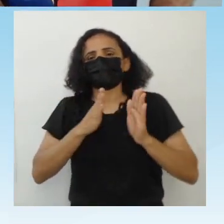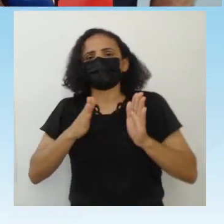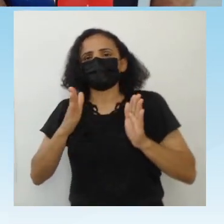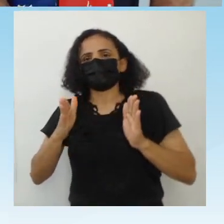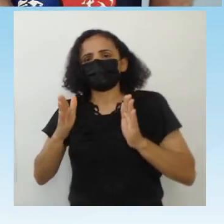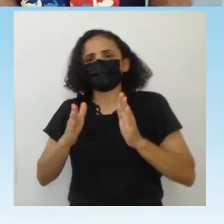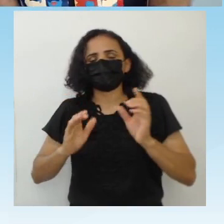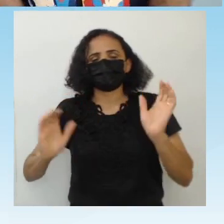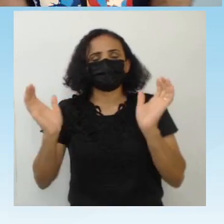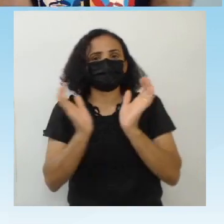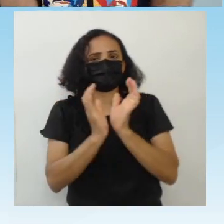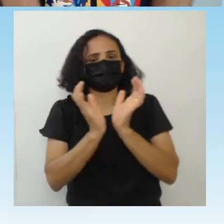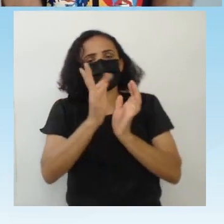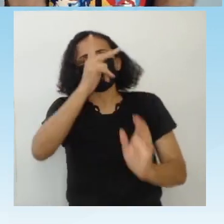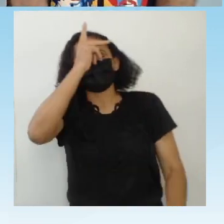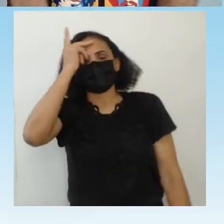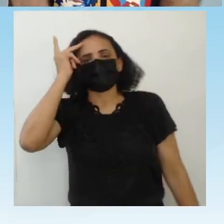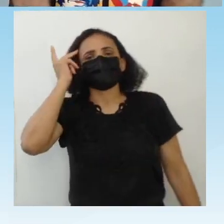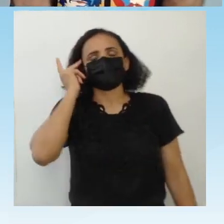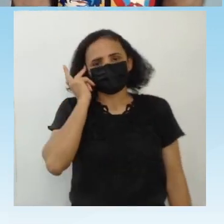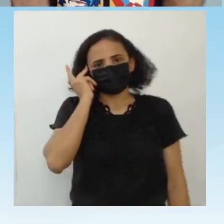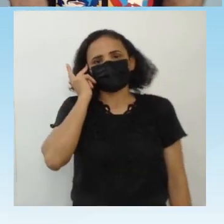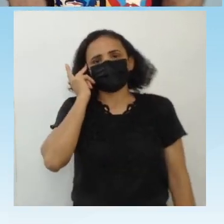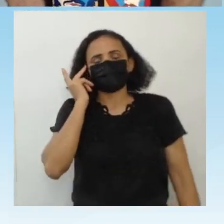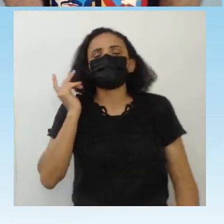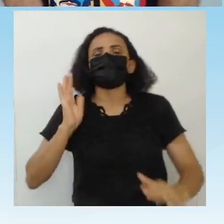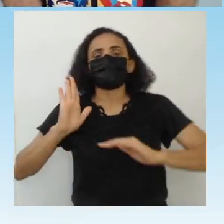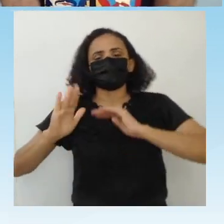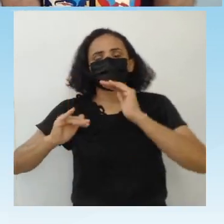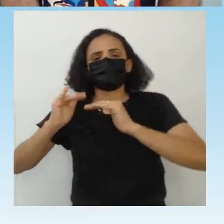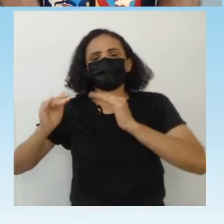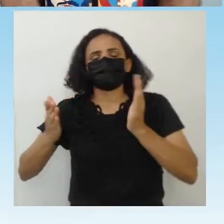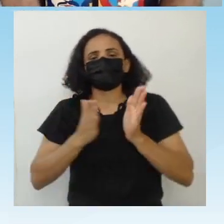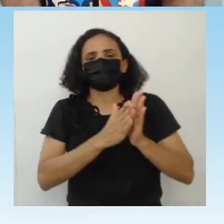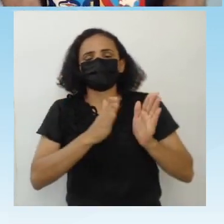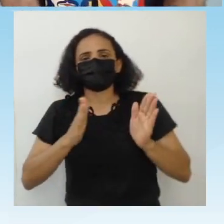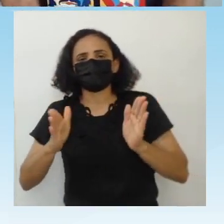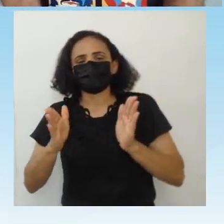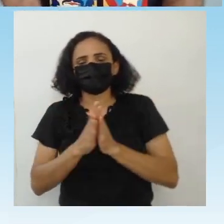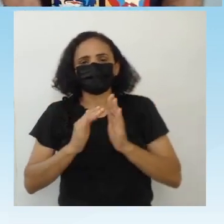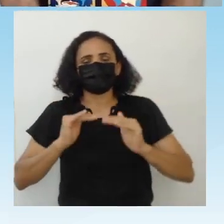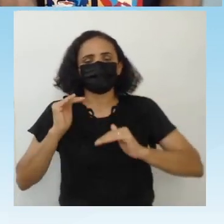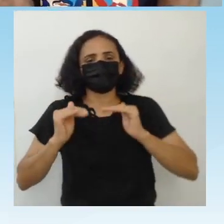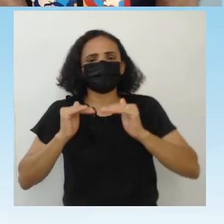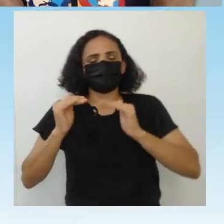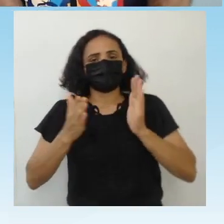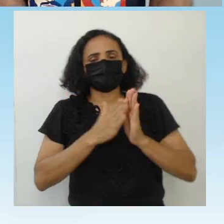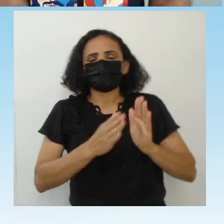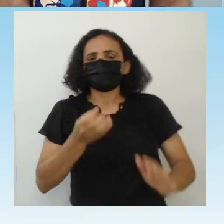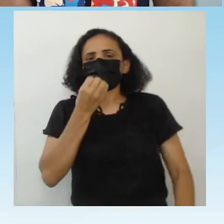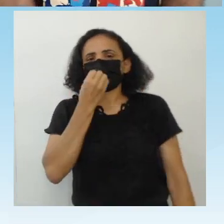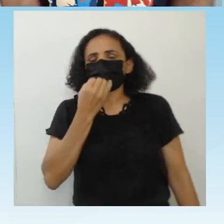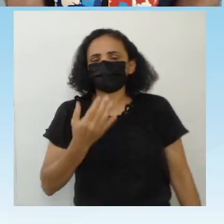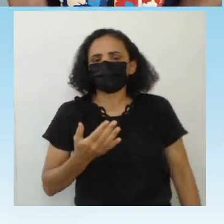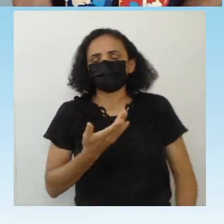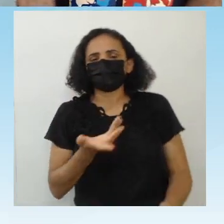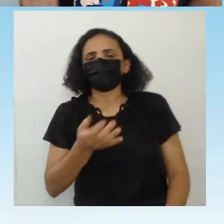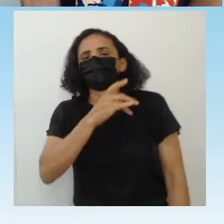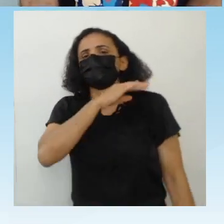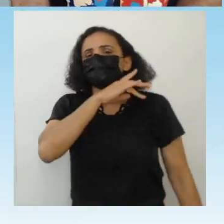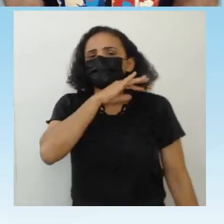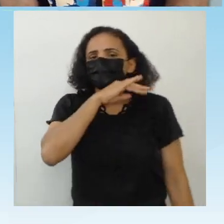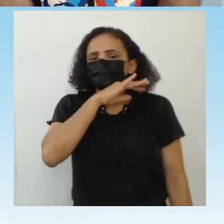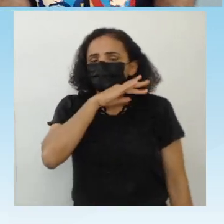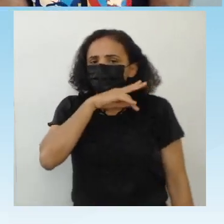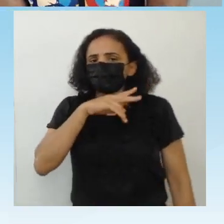empoderar grupo de pessoas. Portanto, não chega a definir se é futuramente uma coisa boa ou ruim, se é